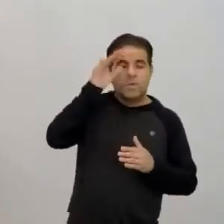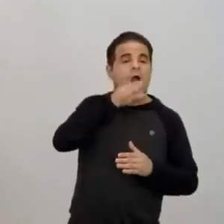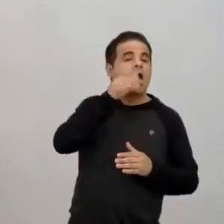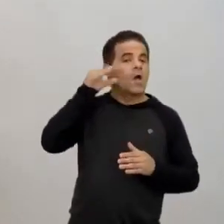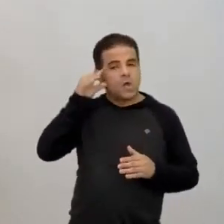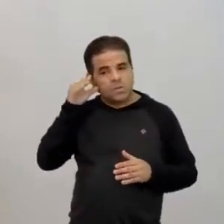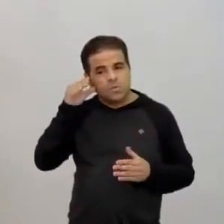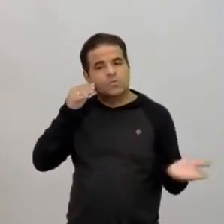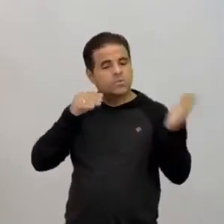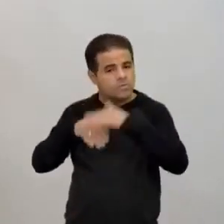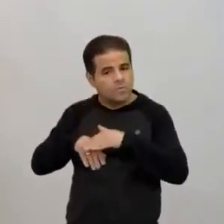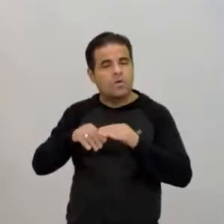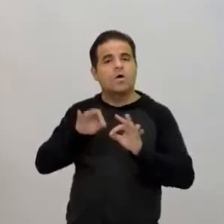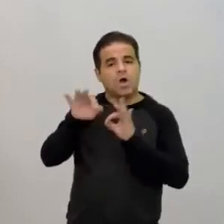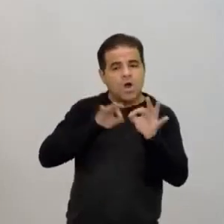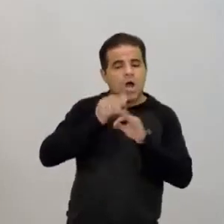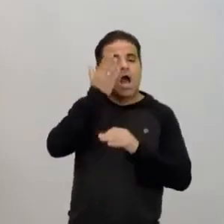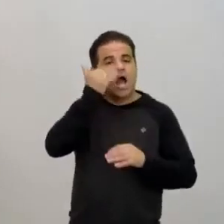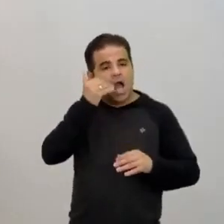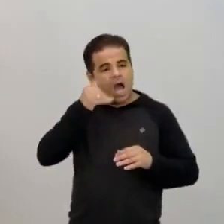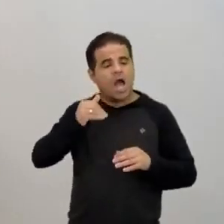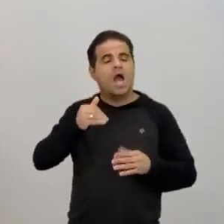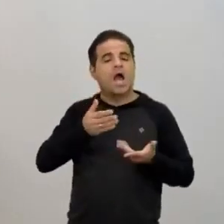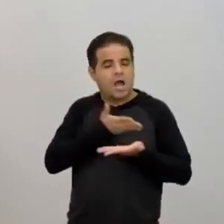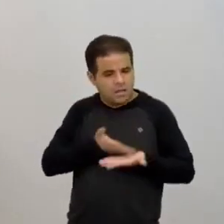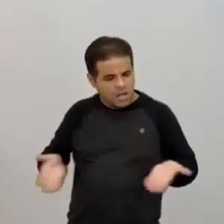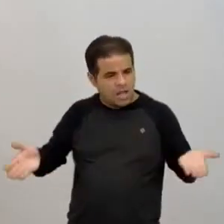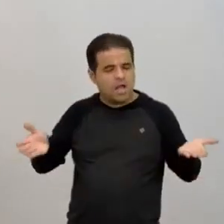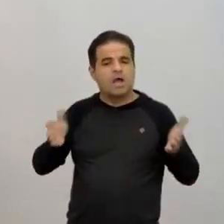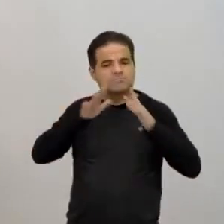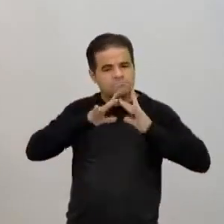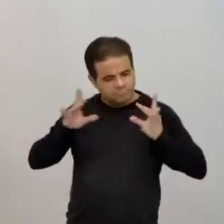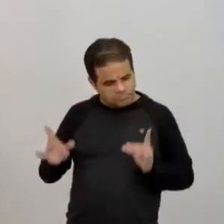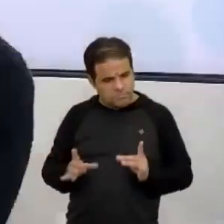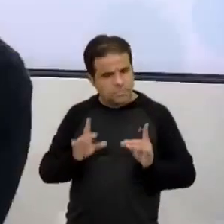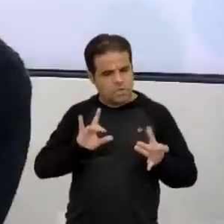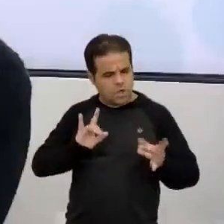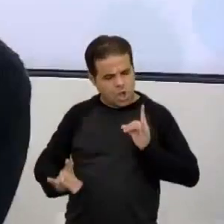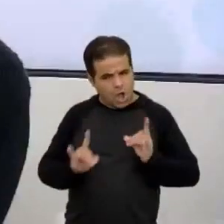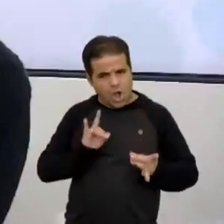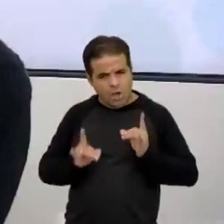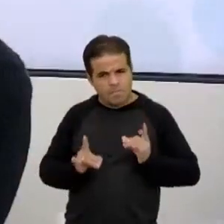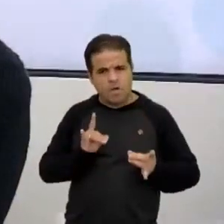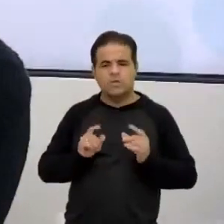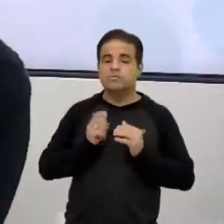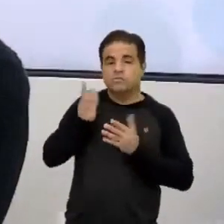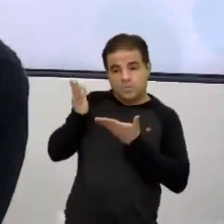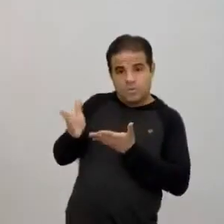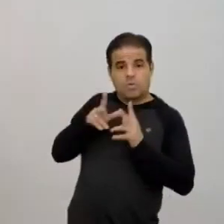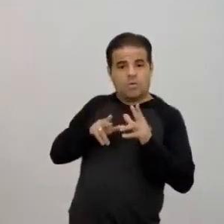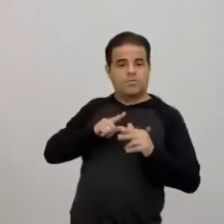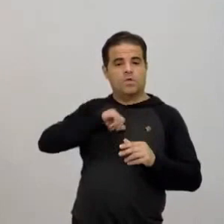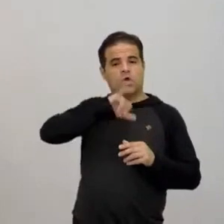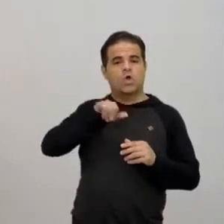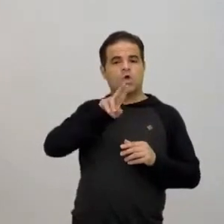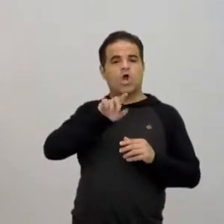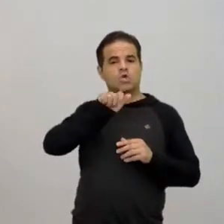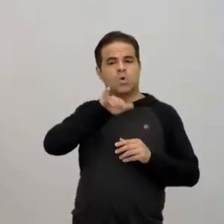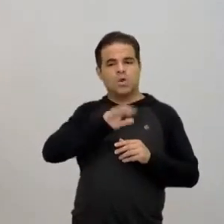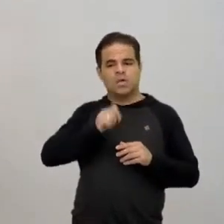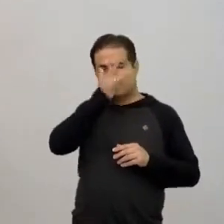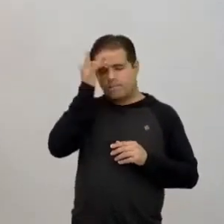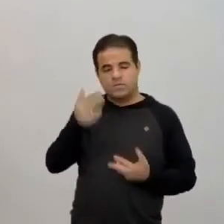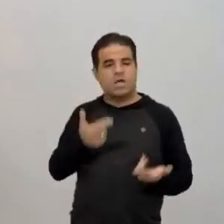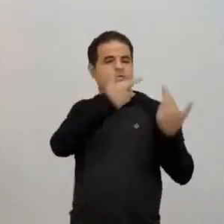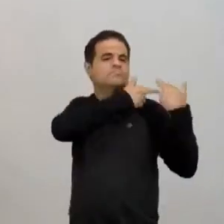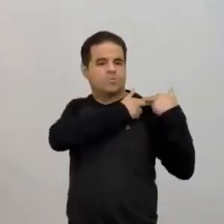que vocês forem fazer esse artefato robótico. Como eu mesmo tenho quem? Juliana ao meu lado aqui, o adulto